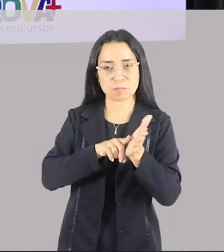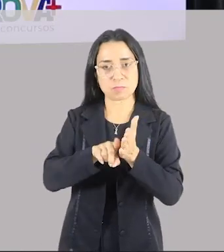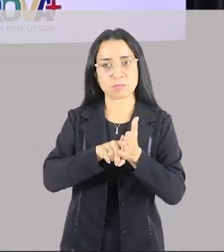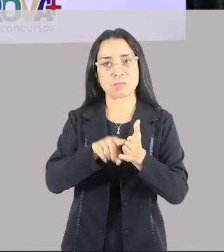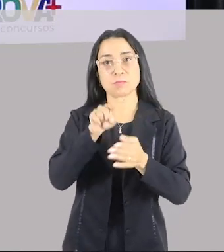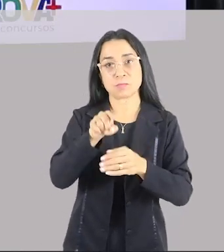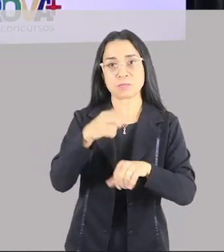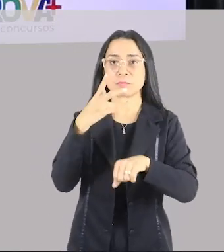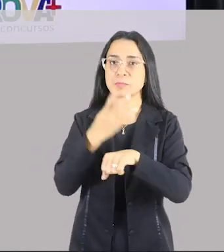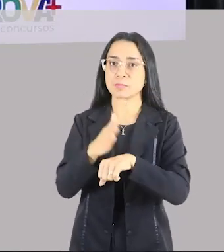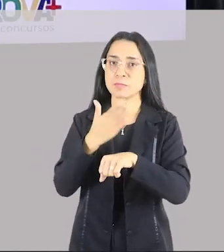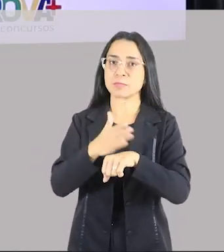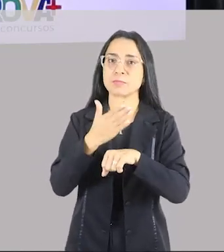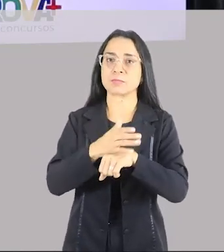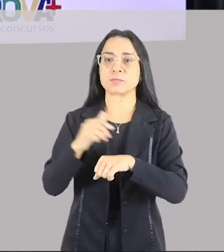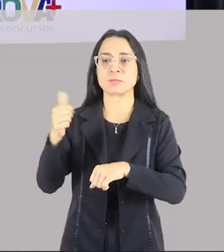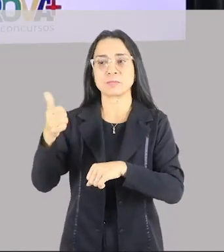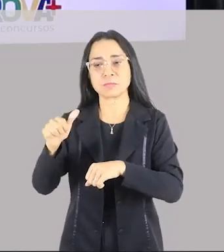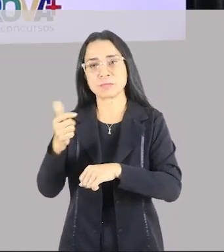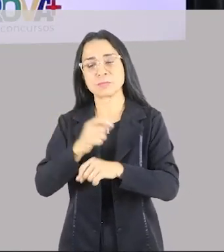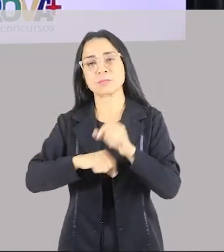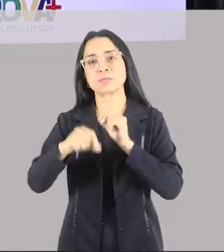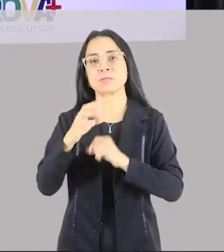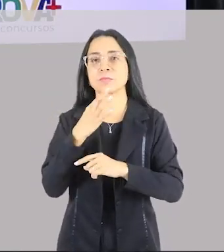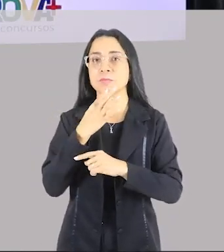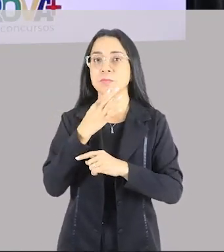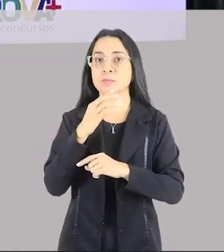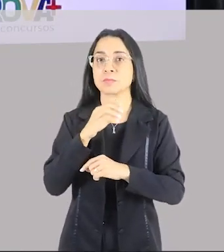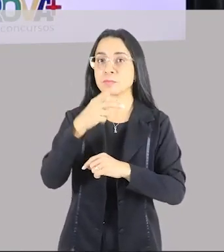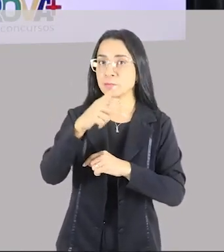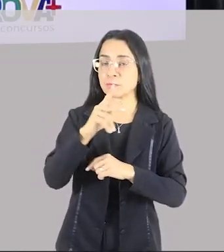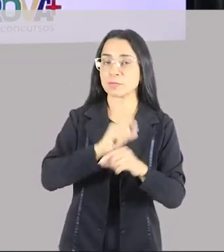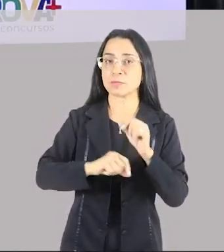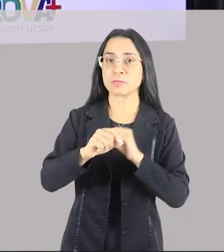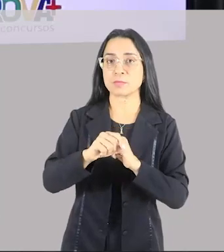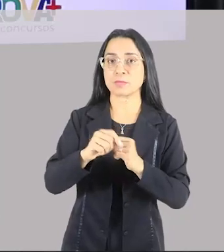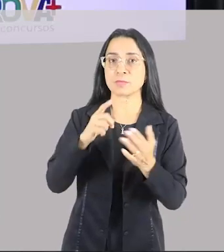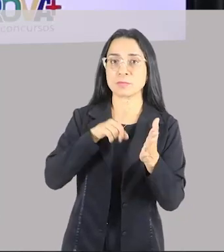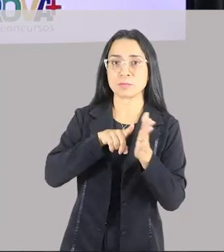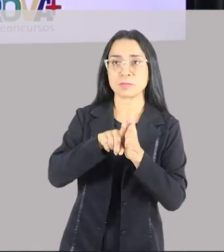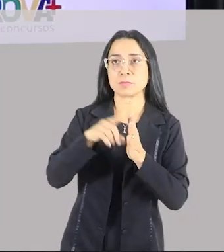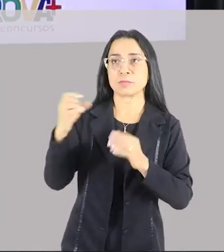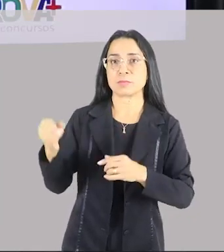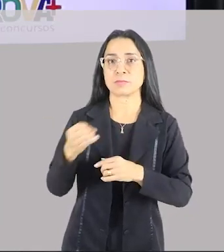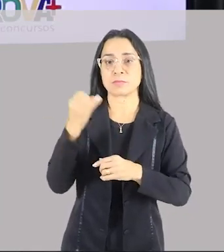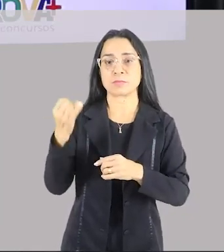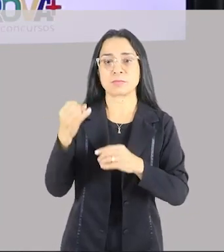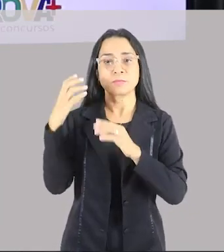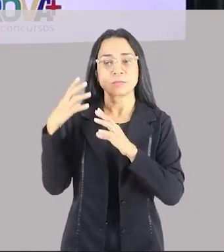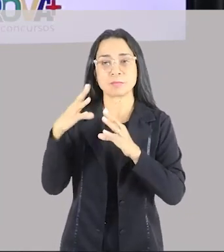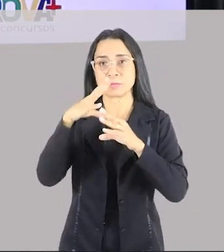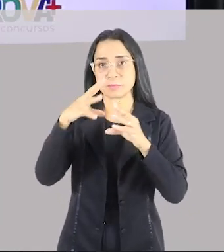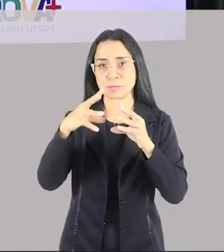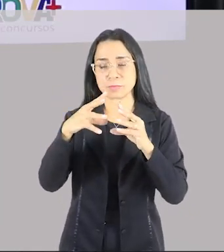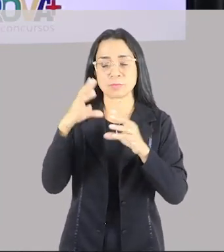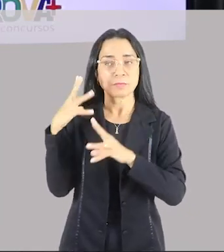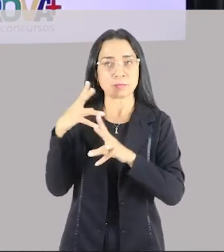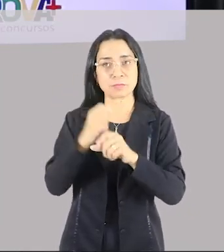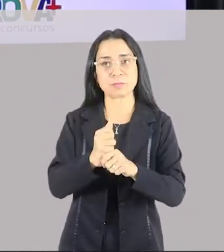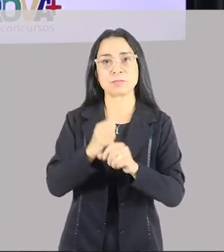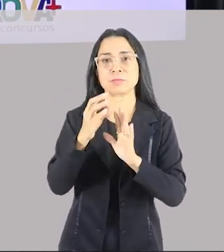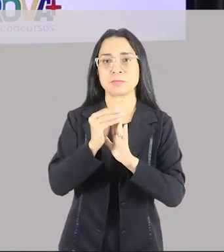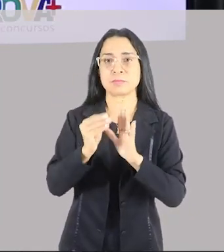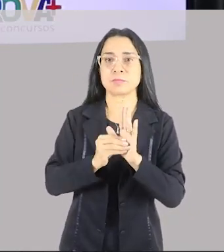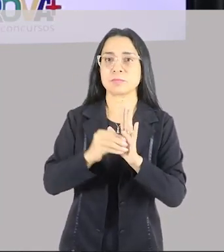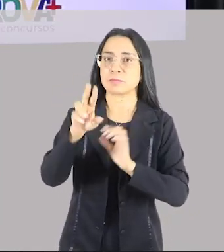praticarem, avaliarem os conhecimentos de vocês. Essas questões são importantíssimas para vocês revisarem o conteúdo, para que vocês